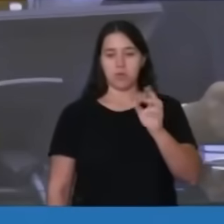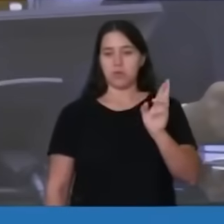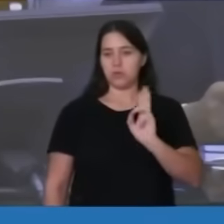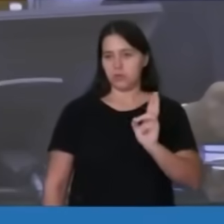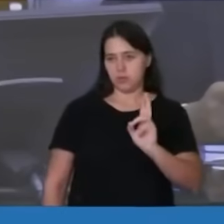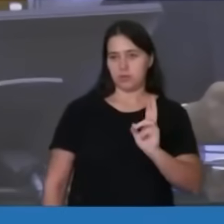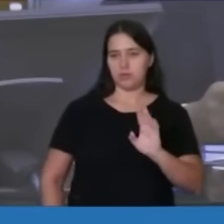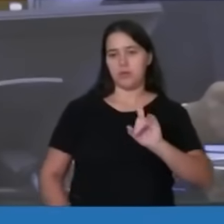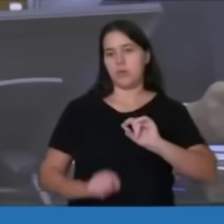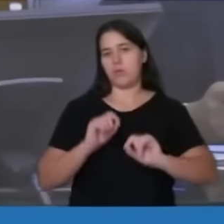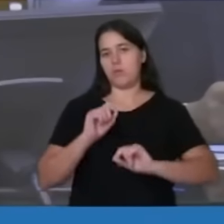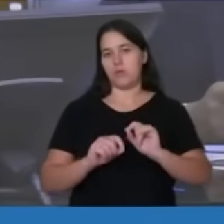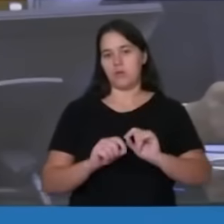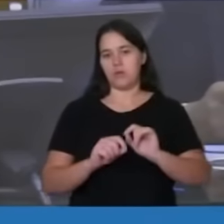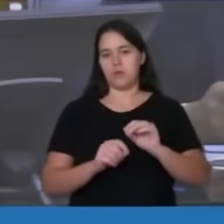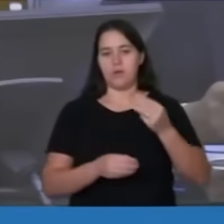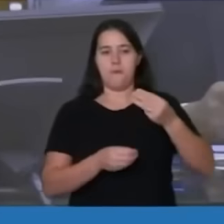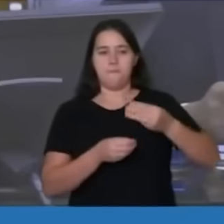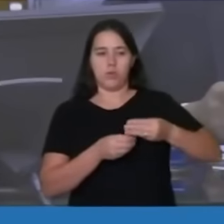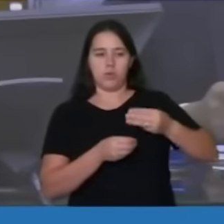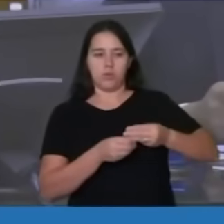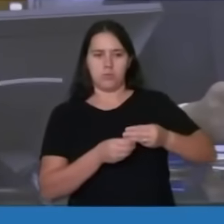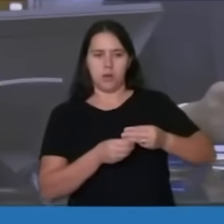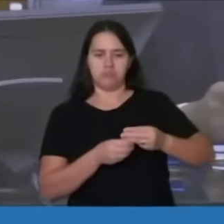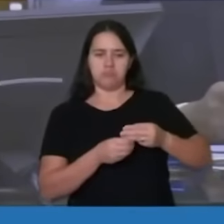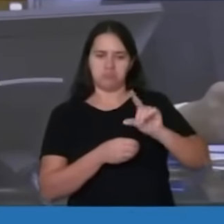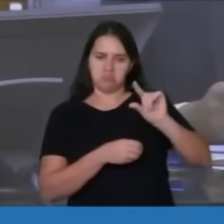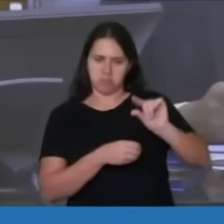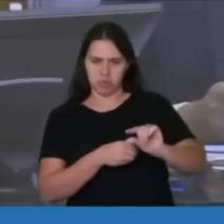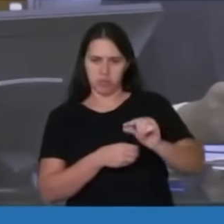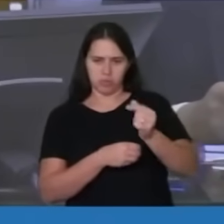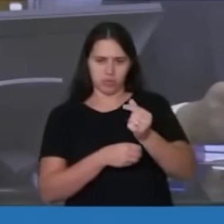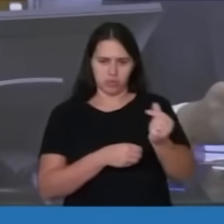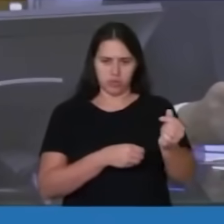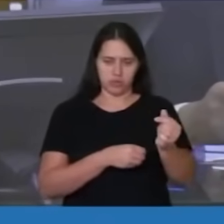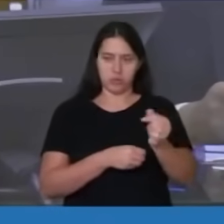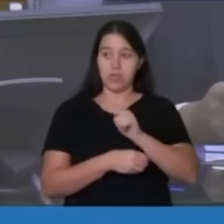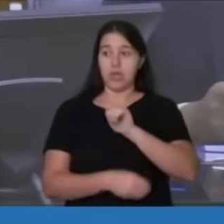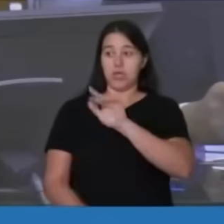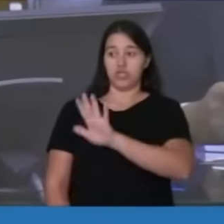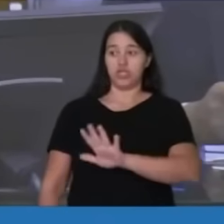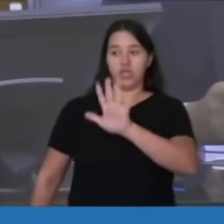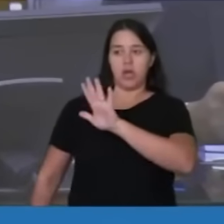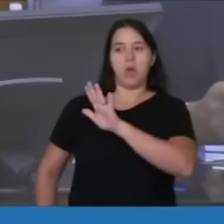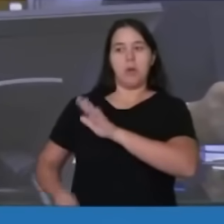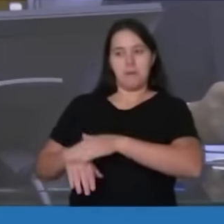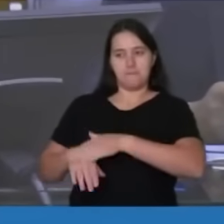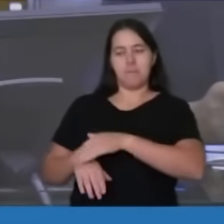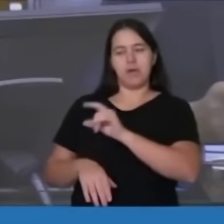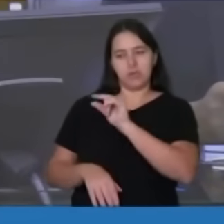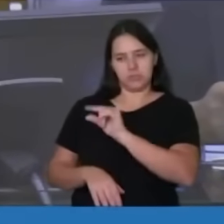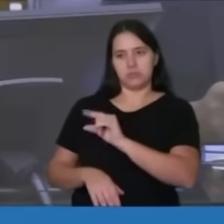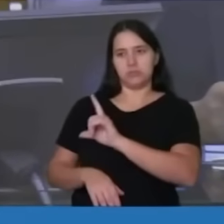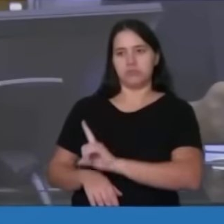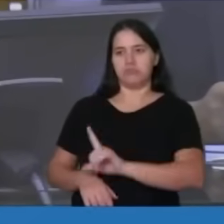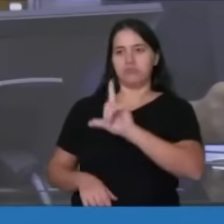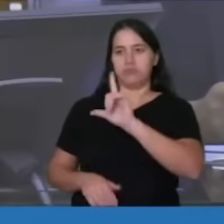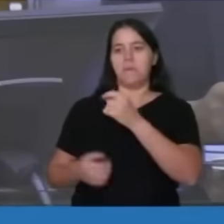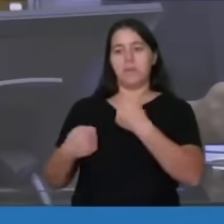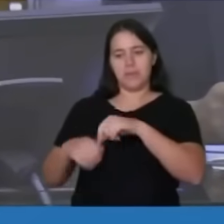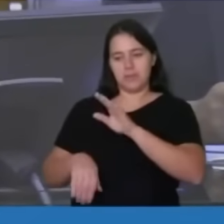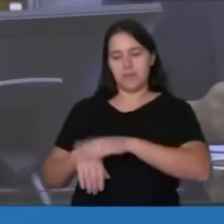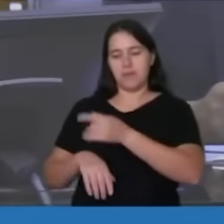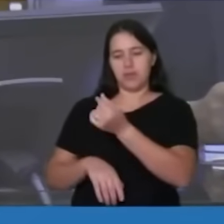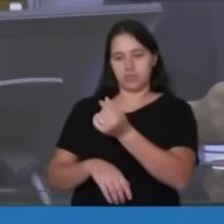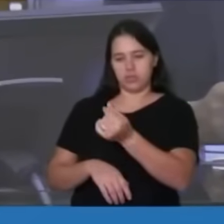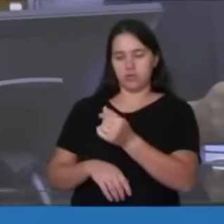que uma eleição municipal é uma eleição menos complexa, menos custosa, e uma eleição geral é mais complexa e demanda mais recursos de financiamento da